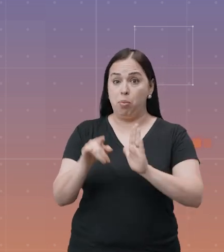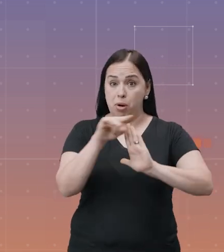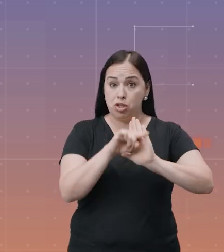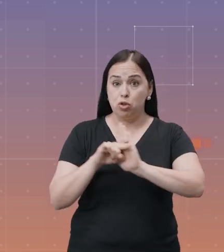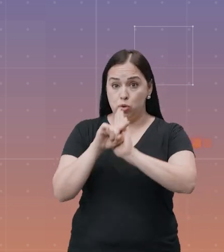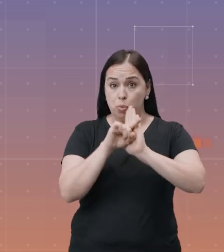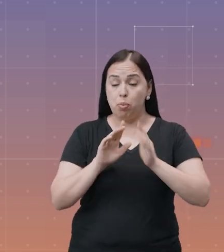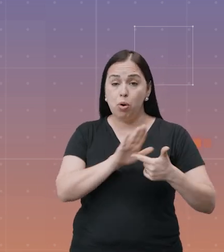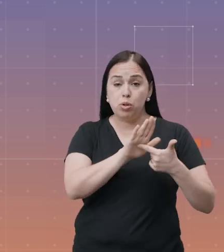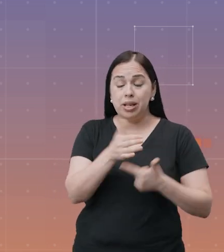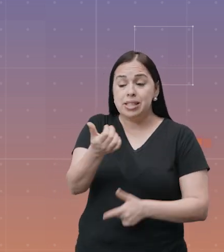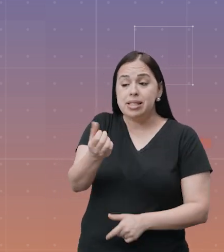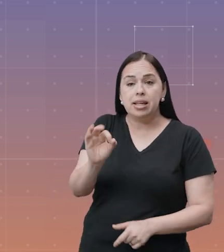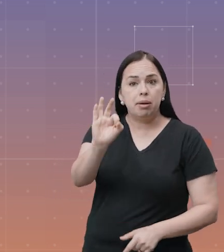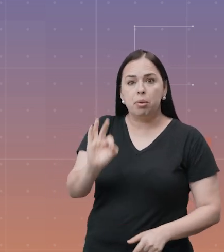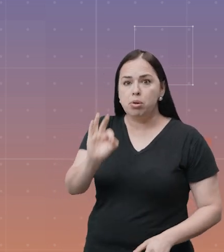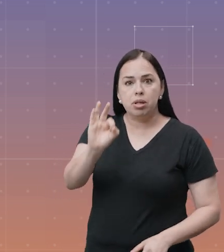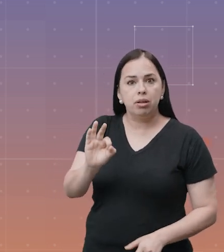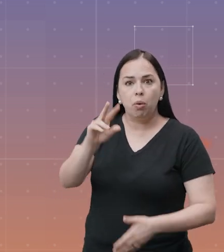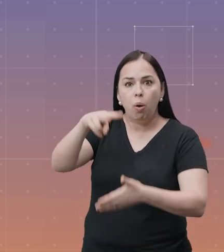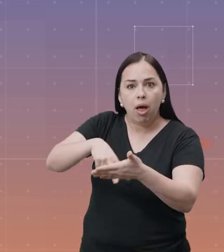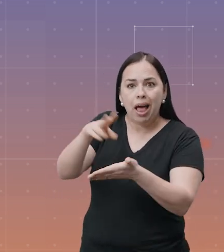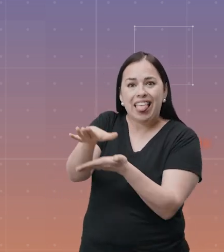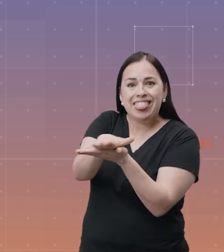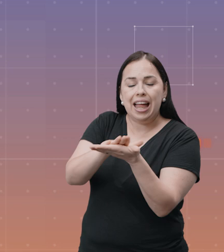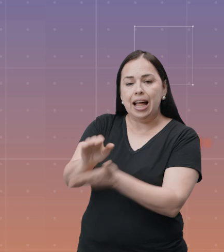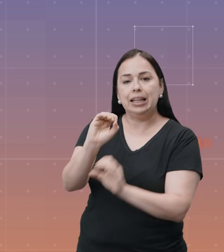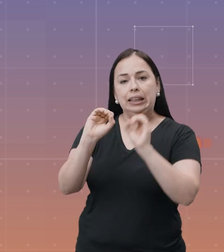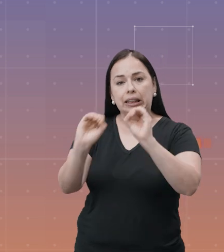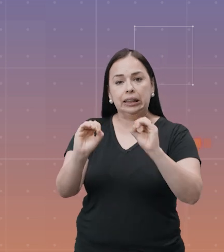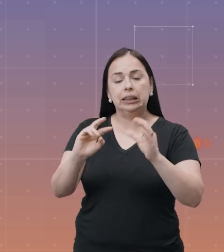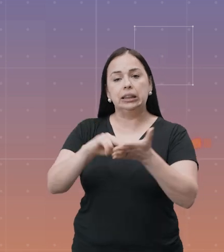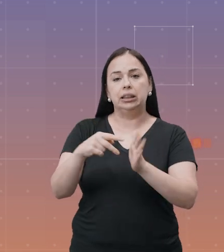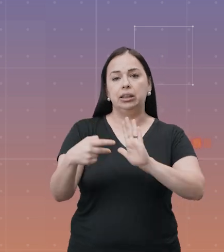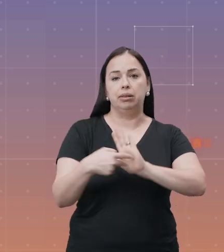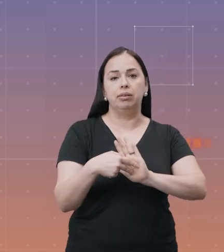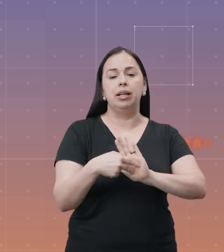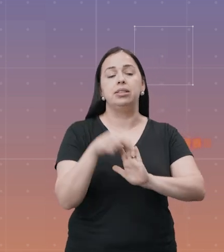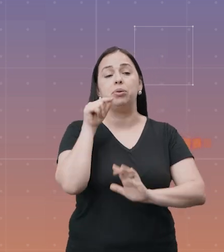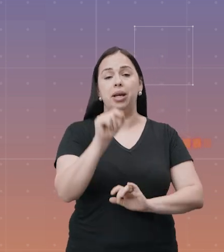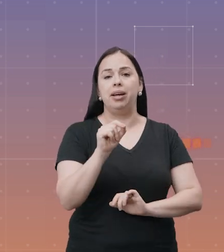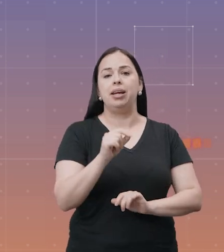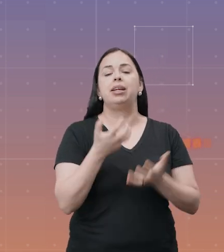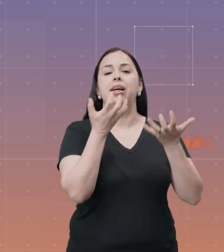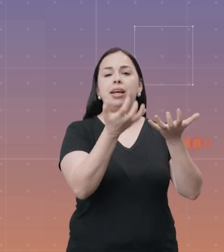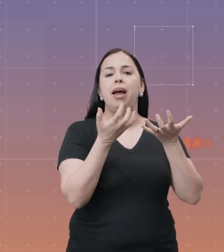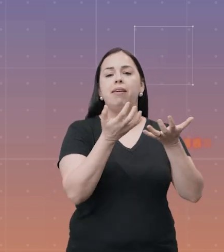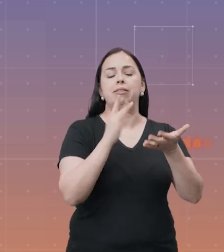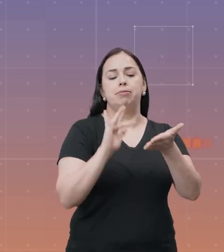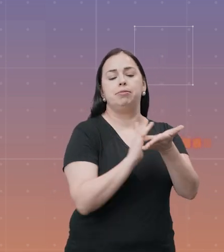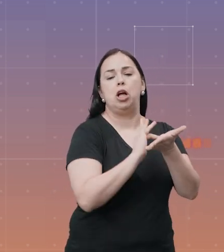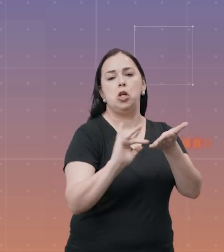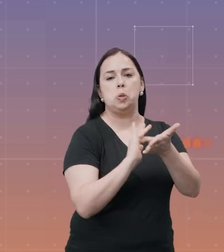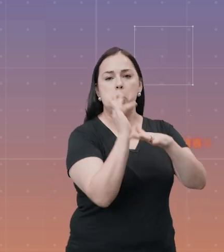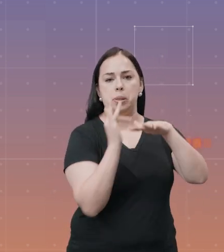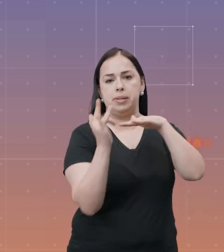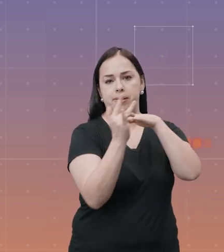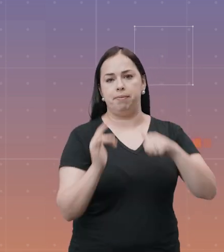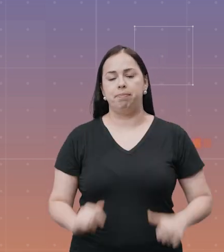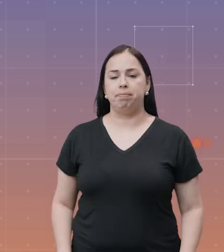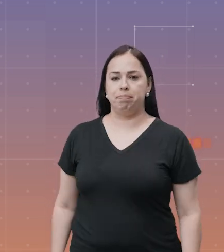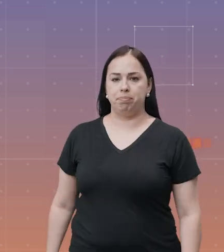estudo mostrou que 60% dos brasileiros não leem. Um resultado de um mundo cada vez mais conectado em